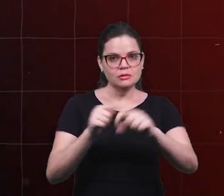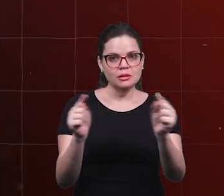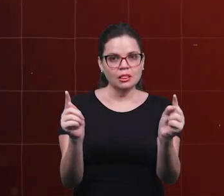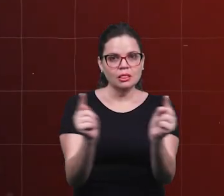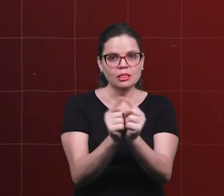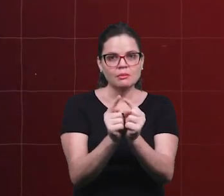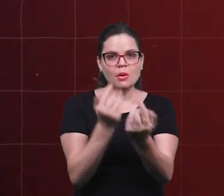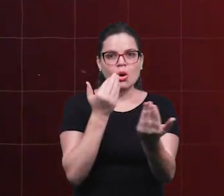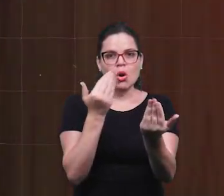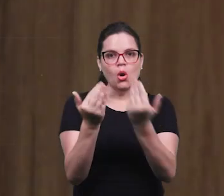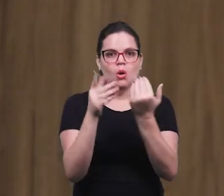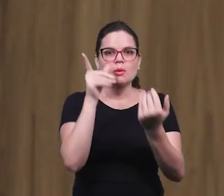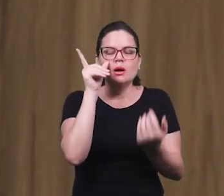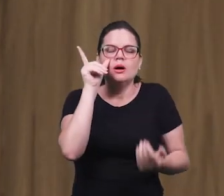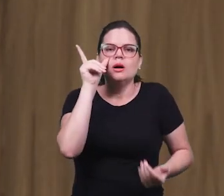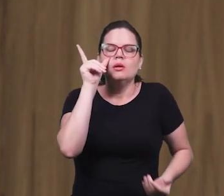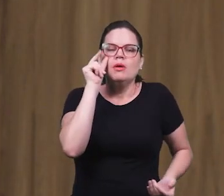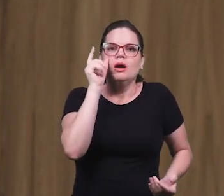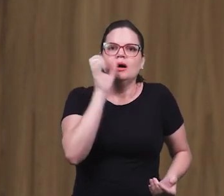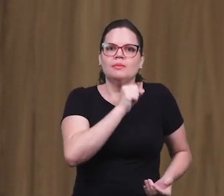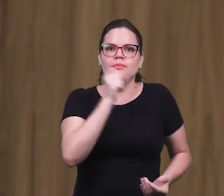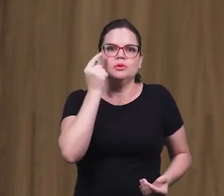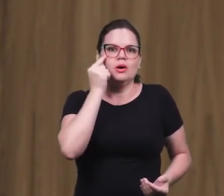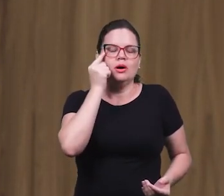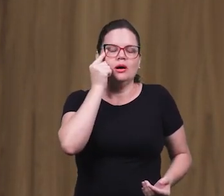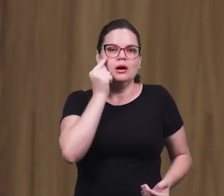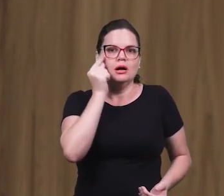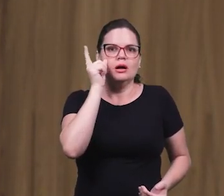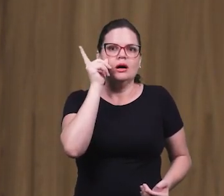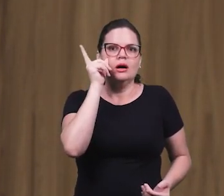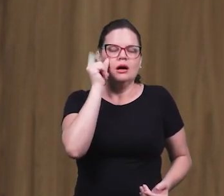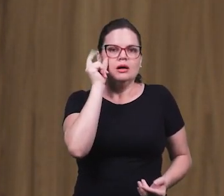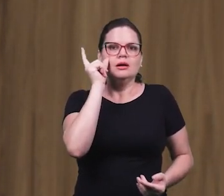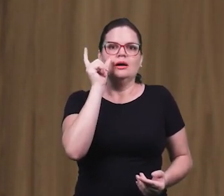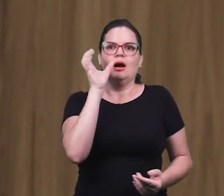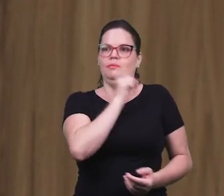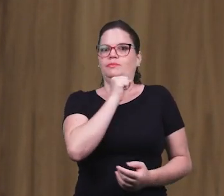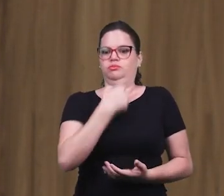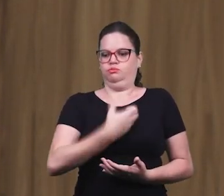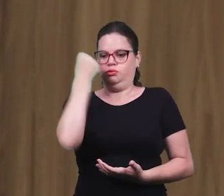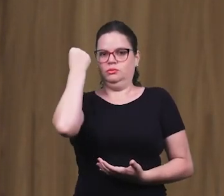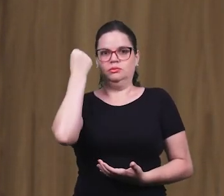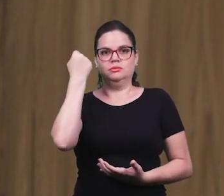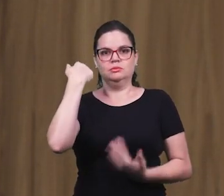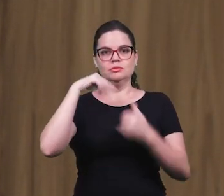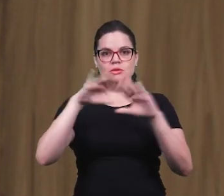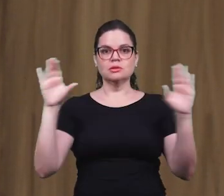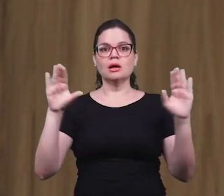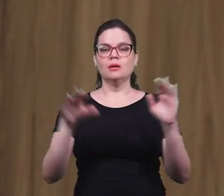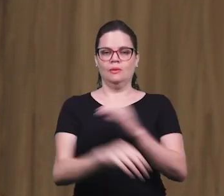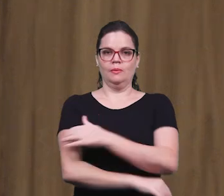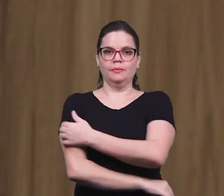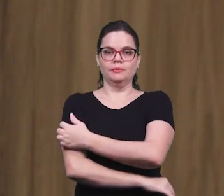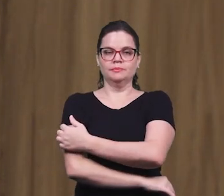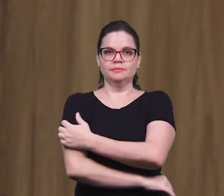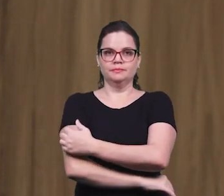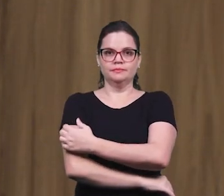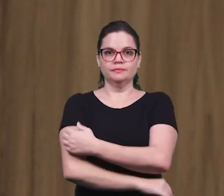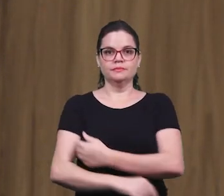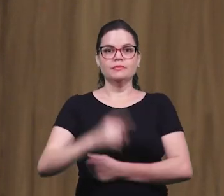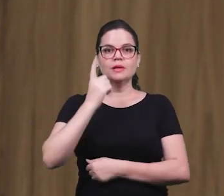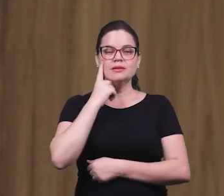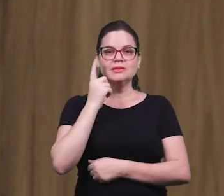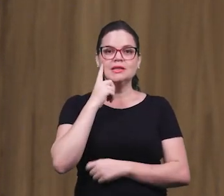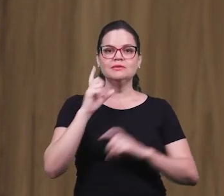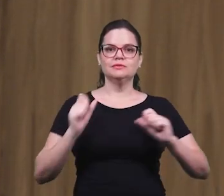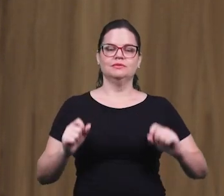de olhos. Então, nós podemos ver que quando Paulo ele fala isso, a medida de tempo que ele